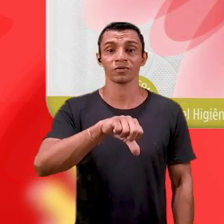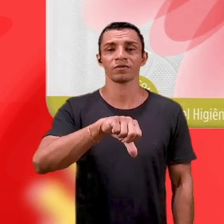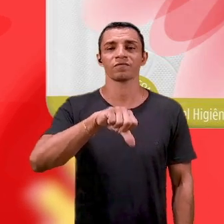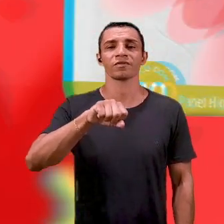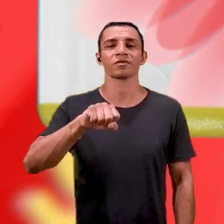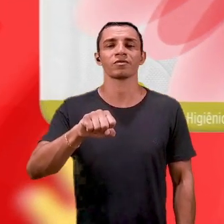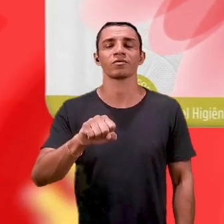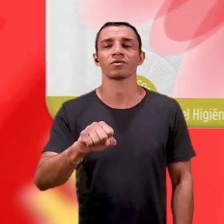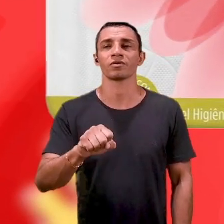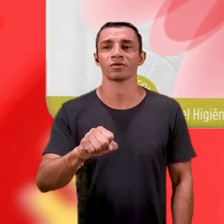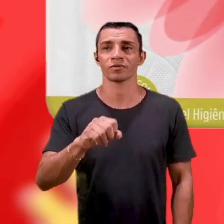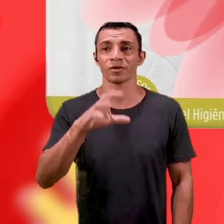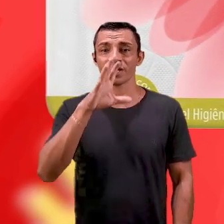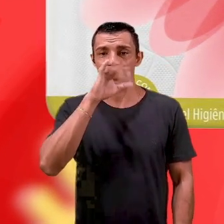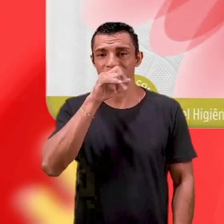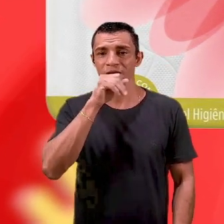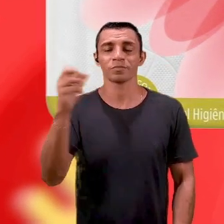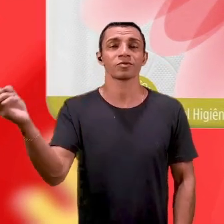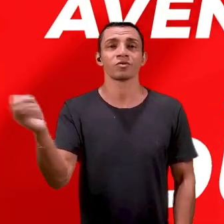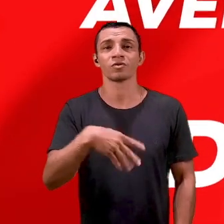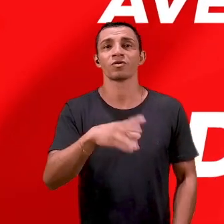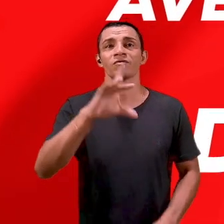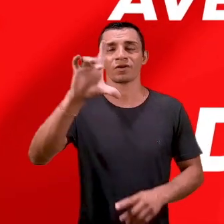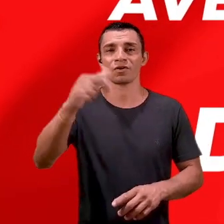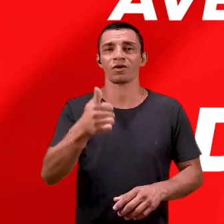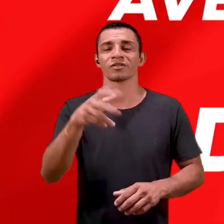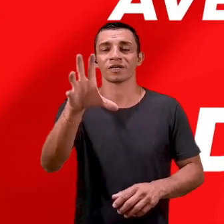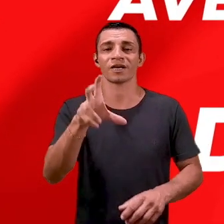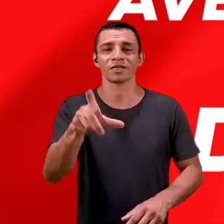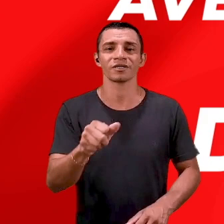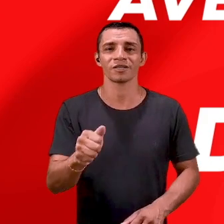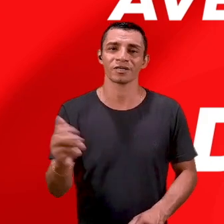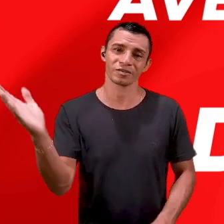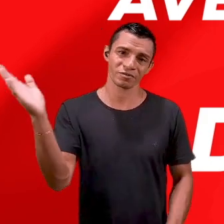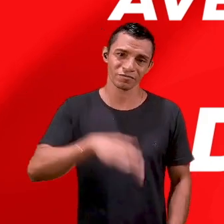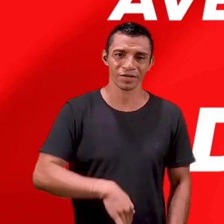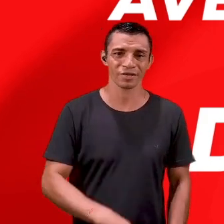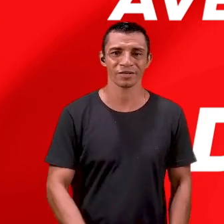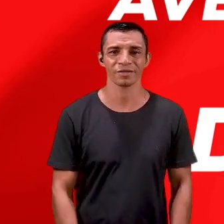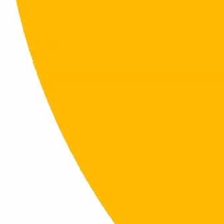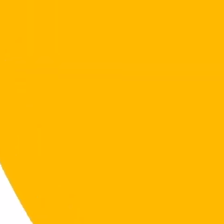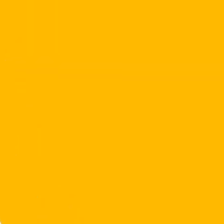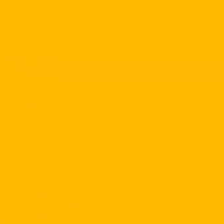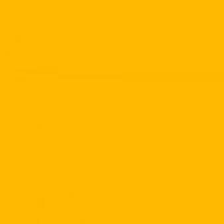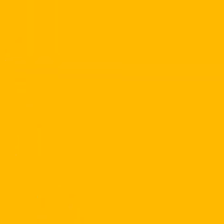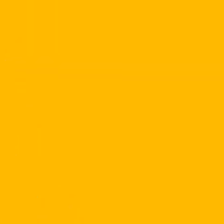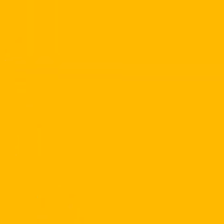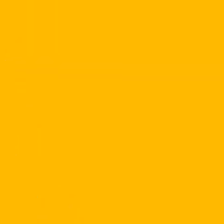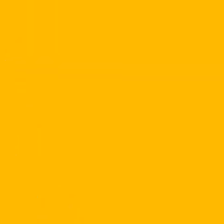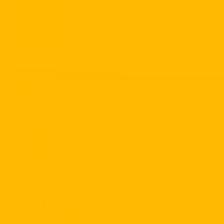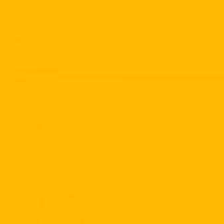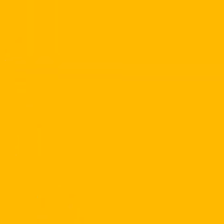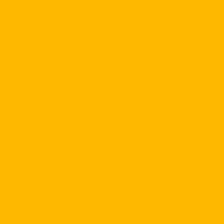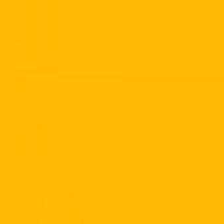no app. Papel higiênico Neve, R$12,98 no app. Visite as novas instalações da loja de Jardim AH.